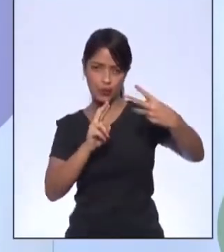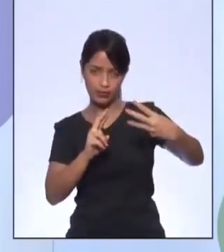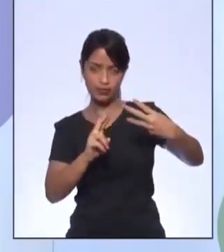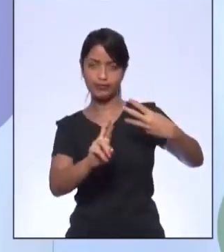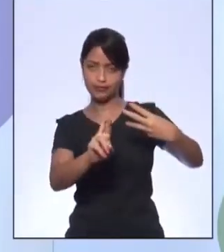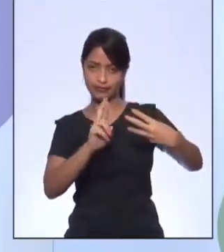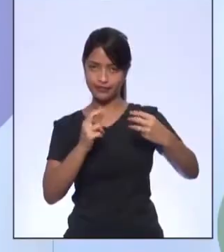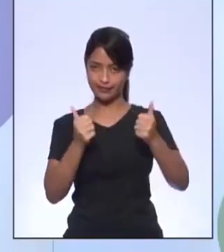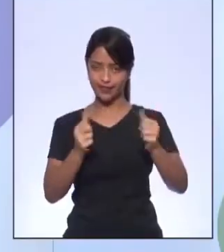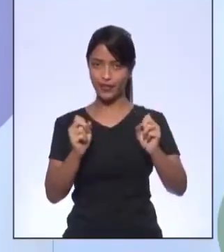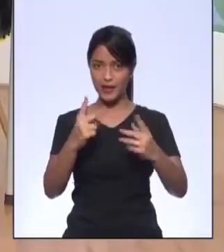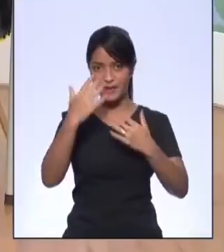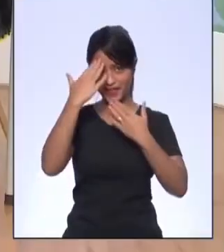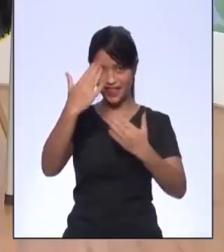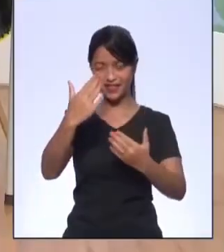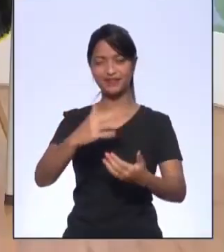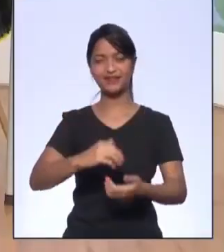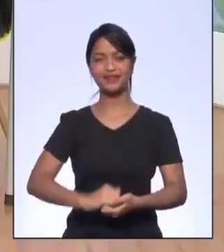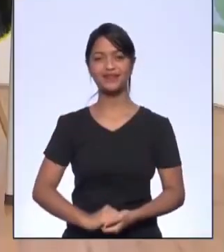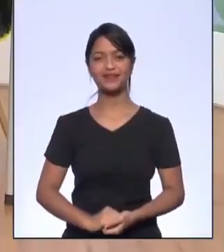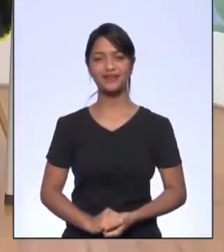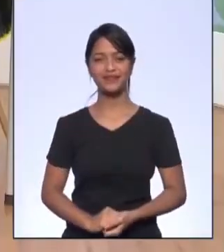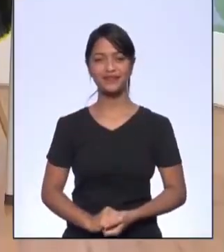respostas. Ok? Obrigada.